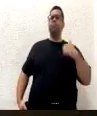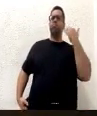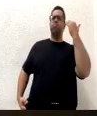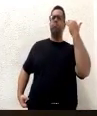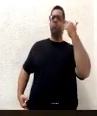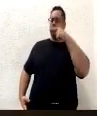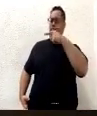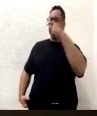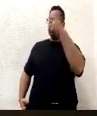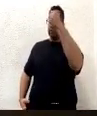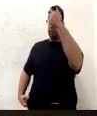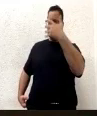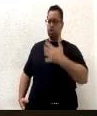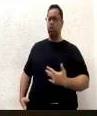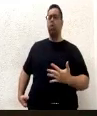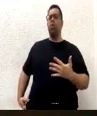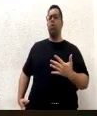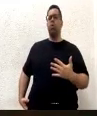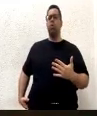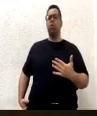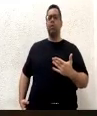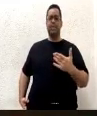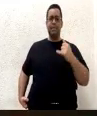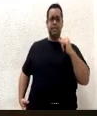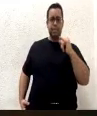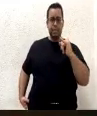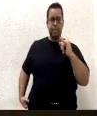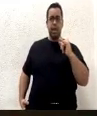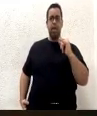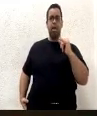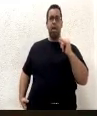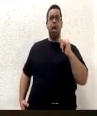mas assim, quando eu falo aqui, não tem vacina para todos.